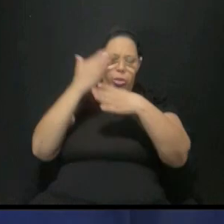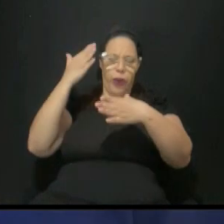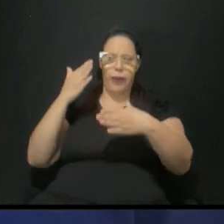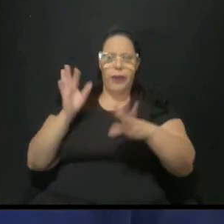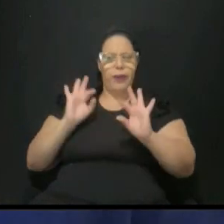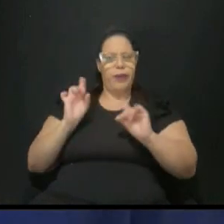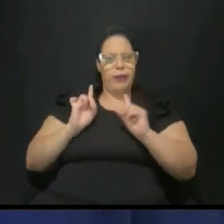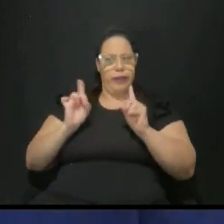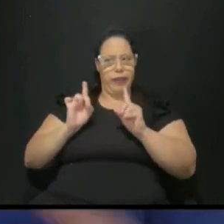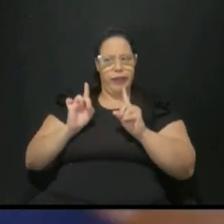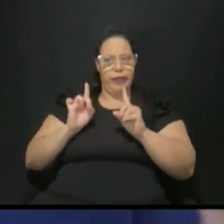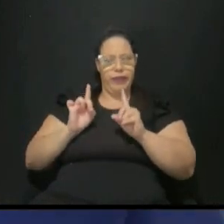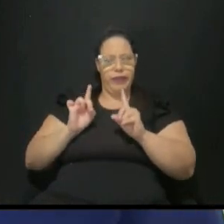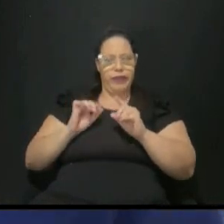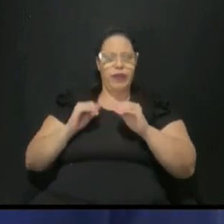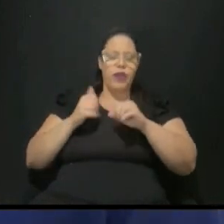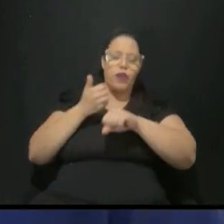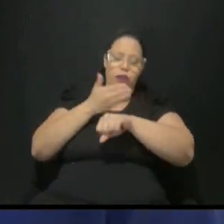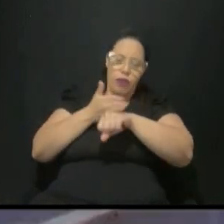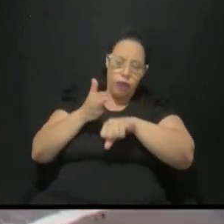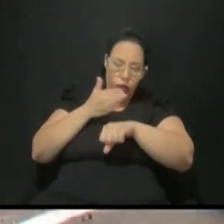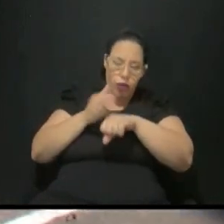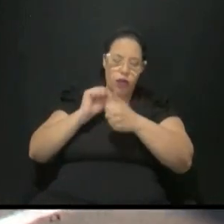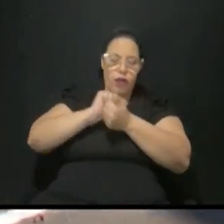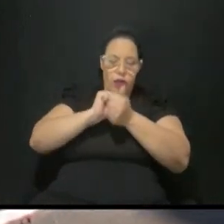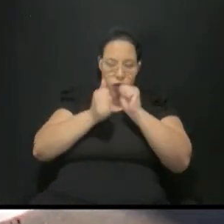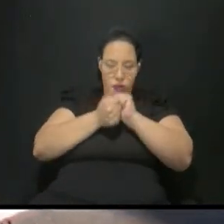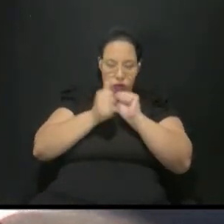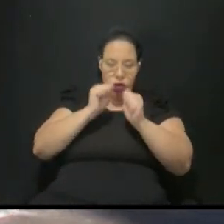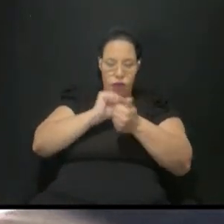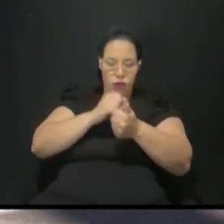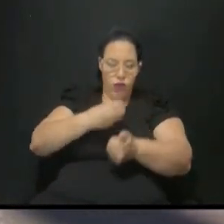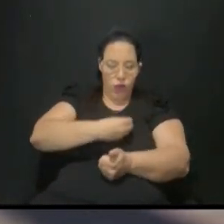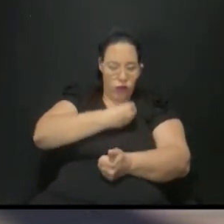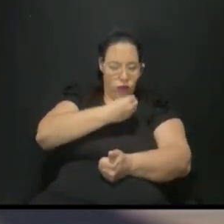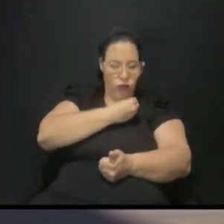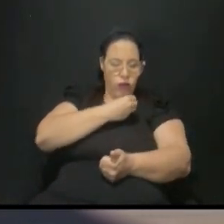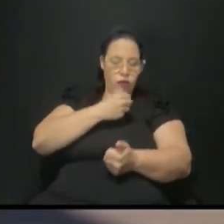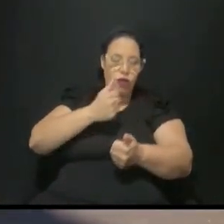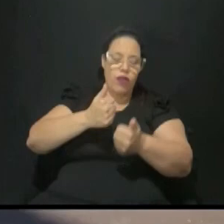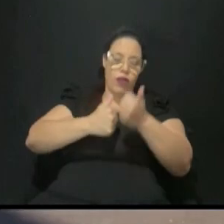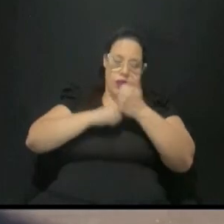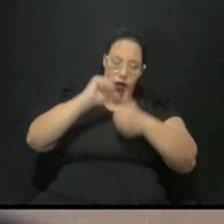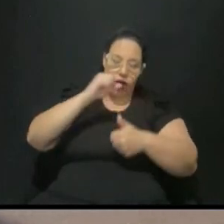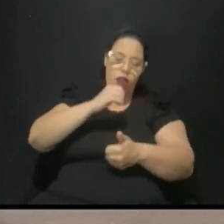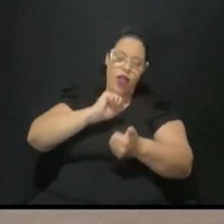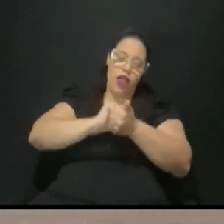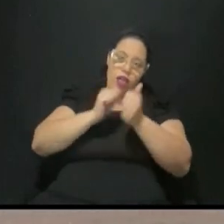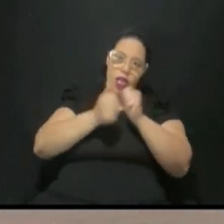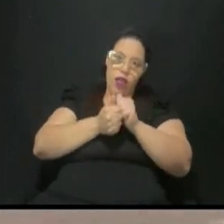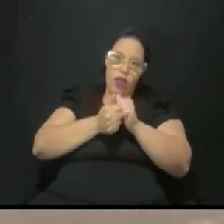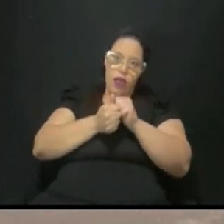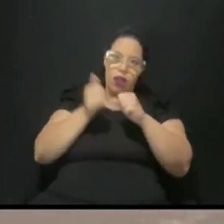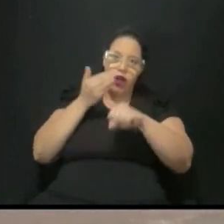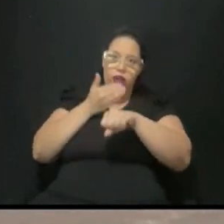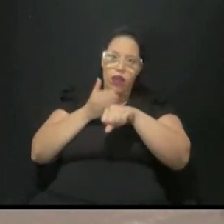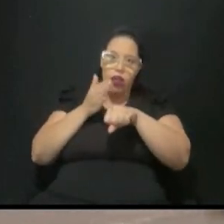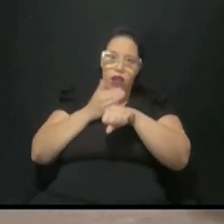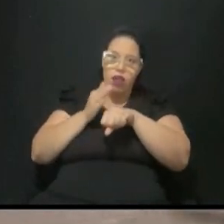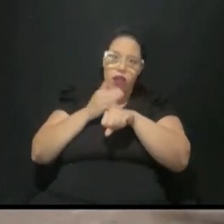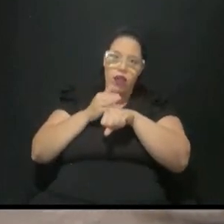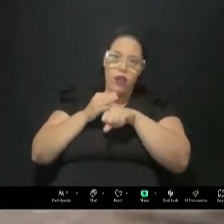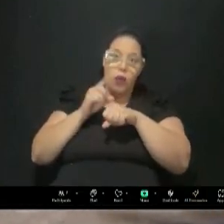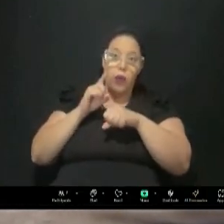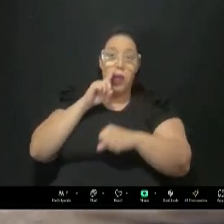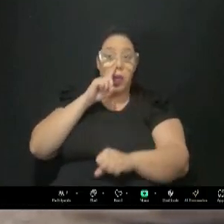todo um treinamento adaptado, toda uma vivência esportiva adaptada para que eles consigam praticar a modalidade sem correr nenhum risco e fazendo